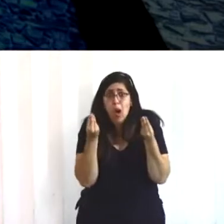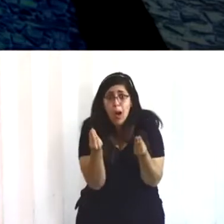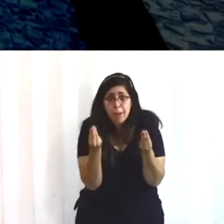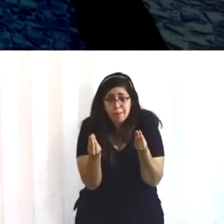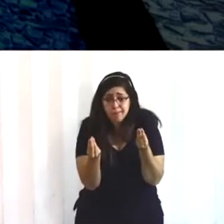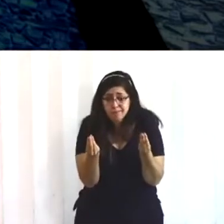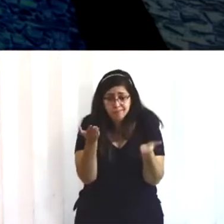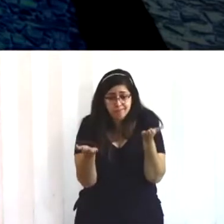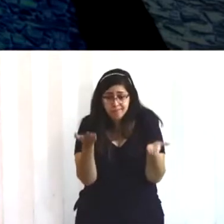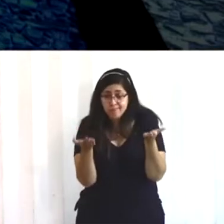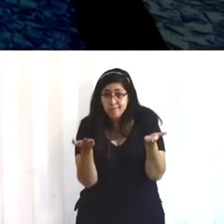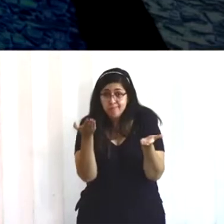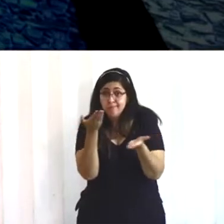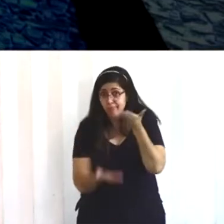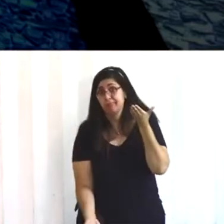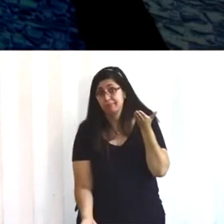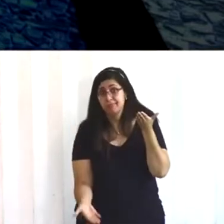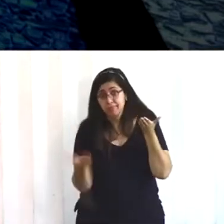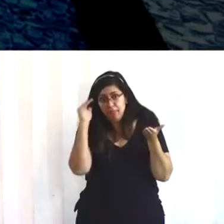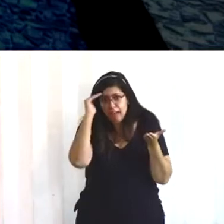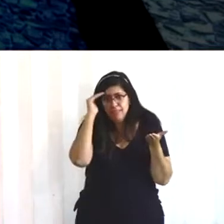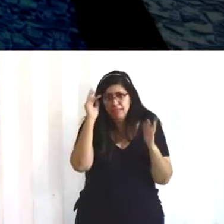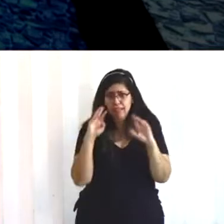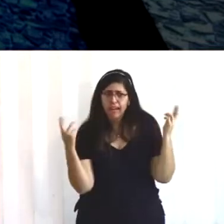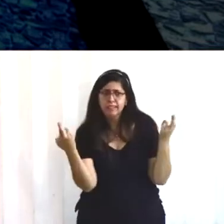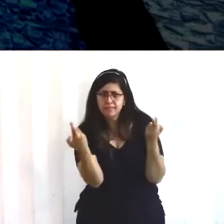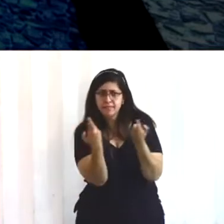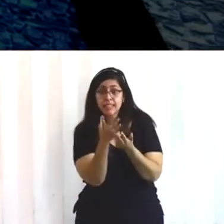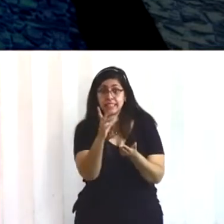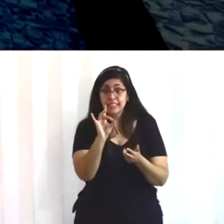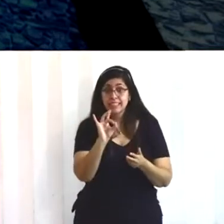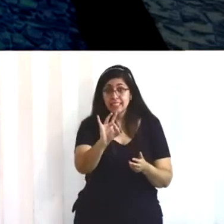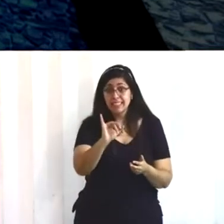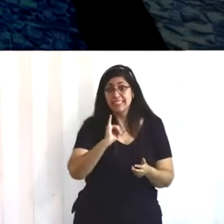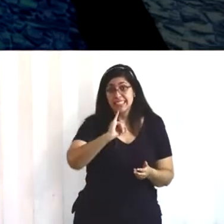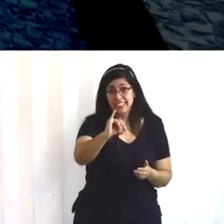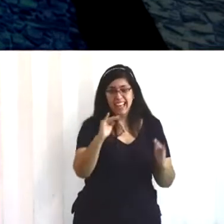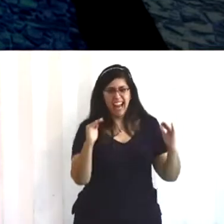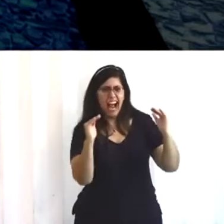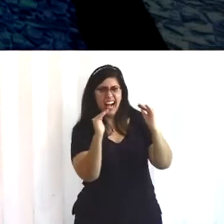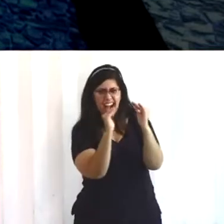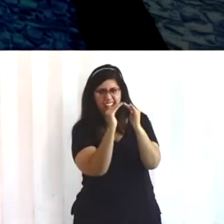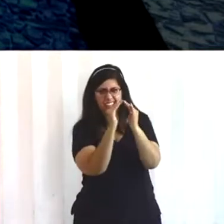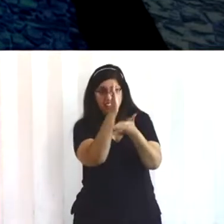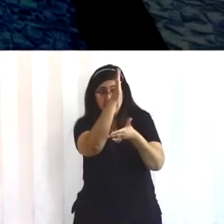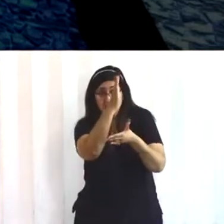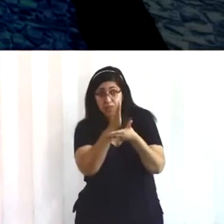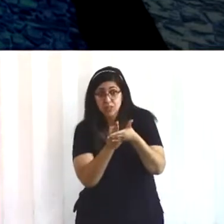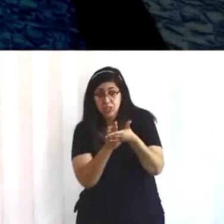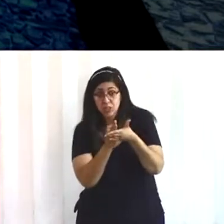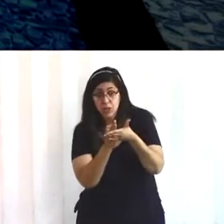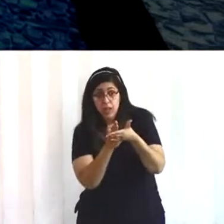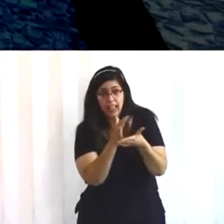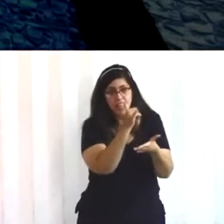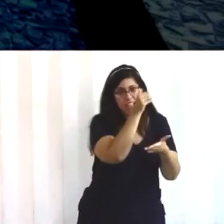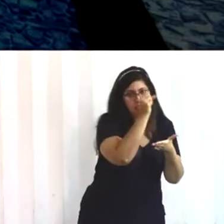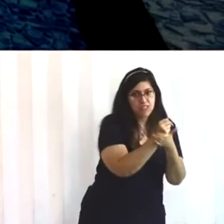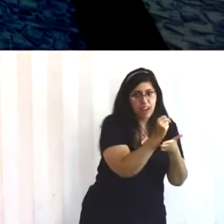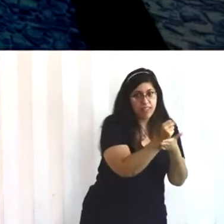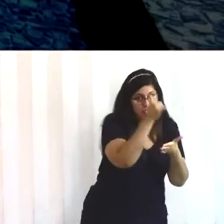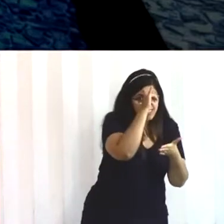pode subsistir. Se uma casa estiver dividida contra si mesma, tal casa não poderá